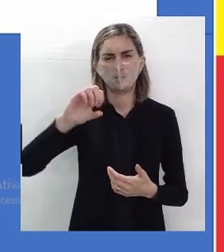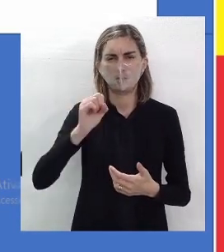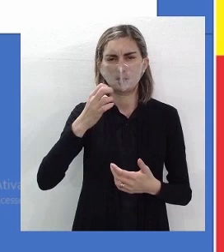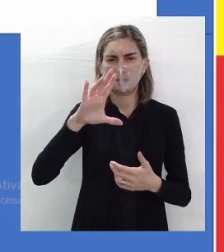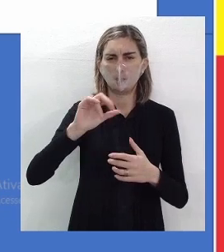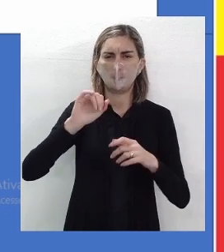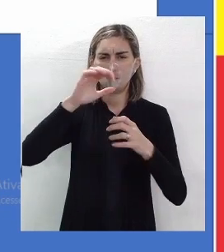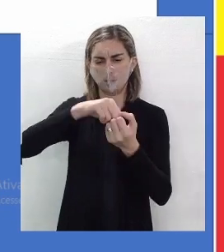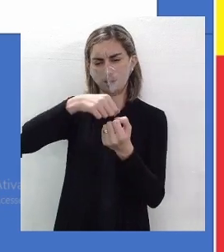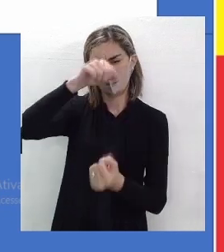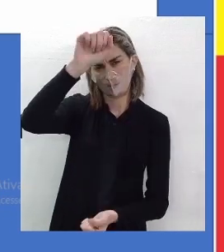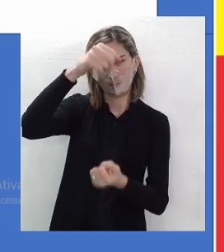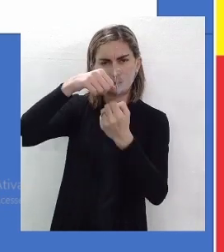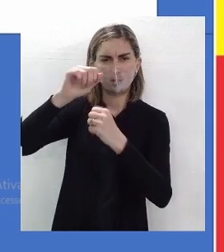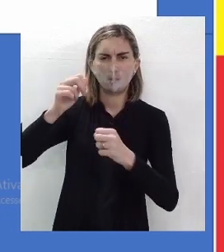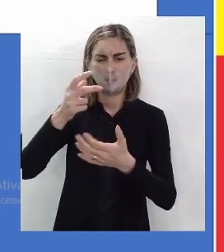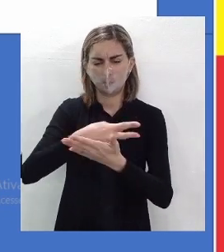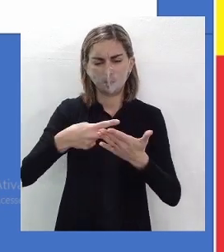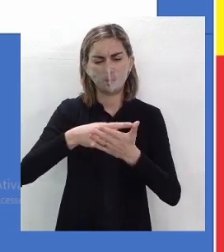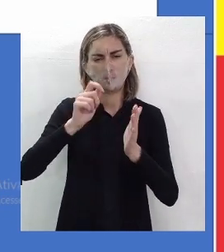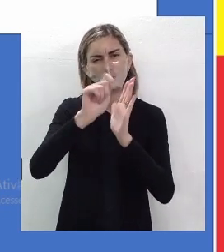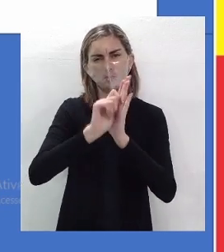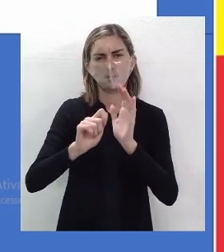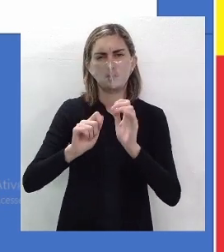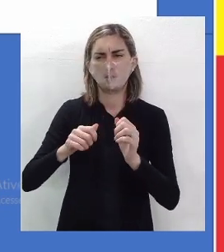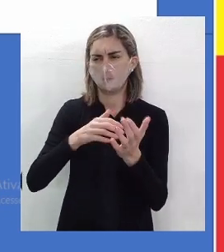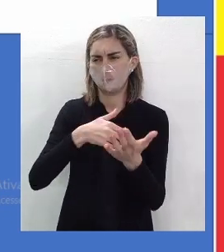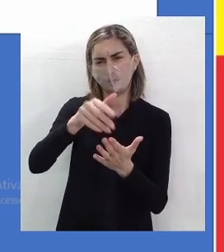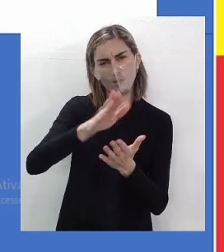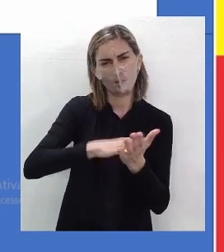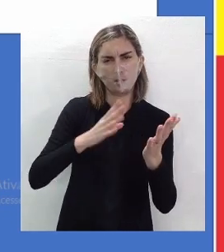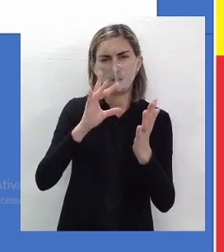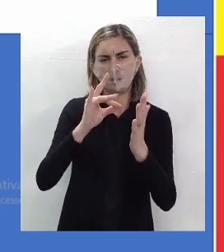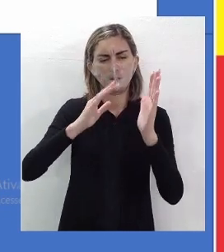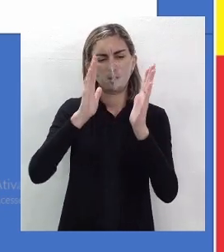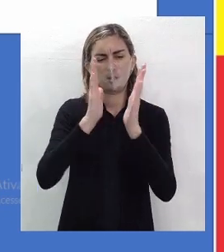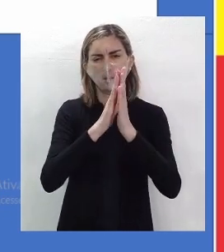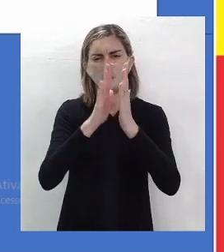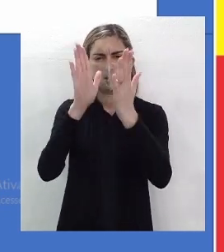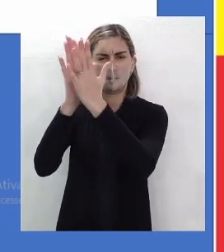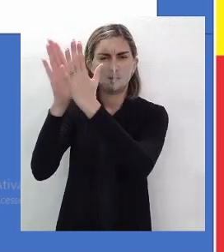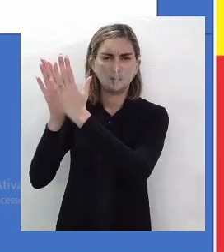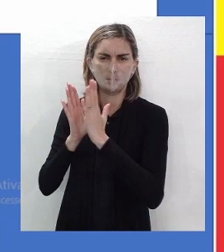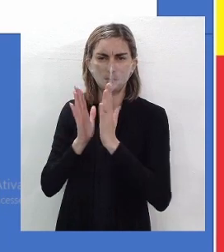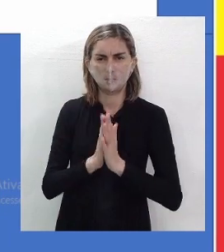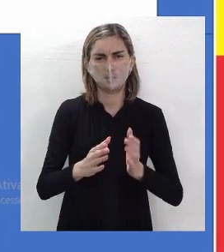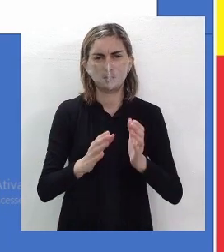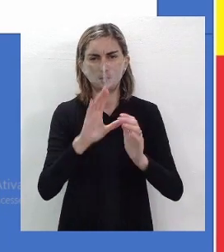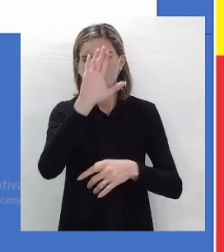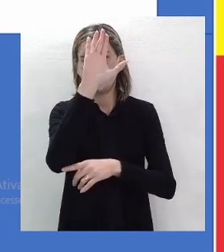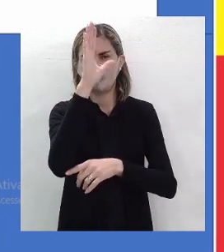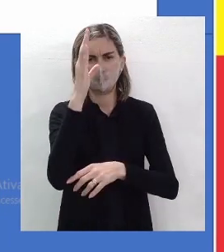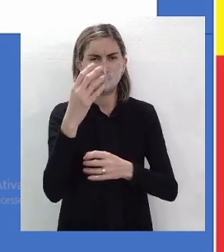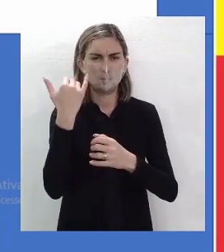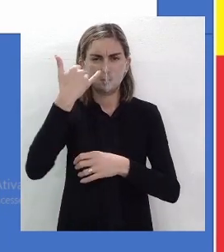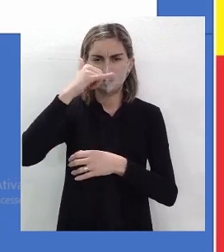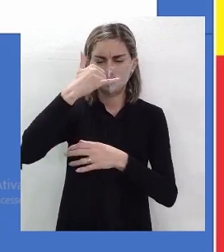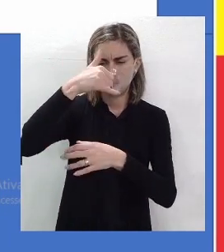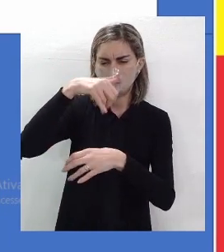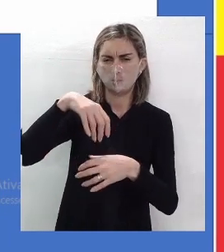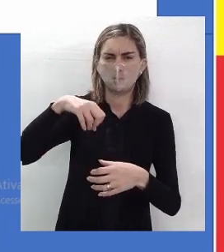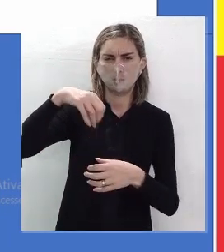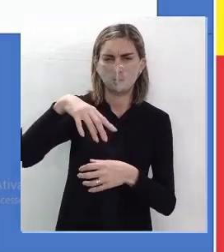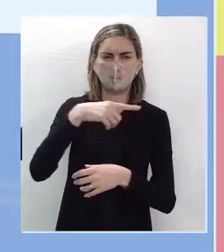os cartazes com os poemas que ele escreve, passa cola branca e cola no poste. Vocês sabiam